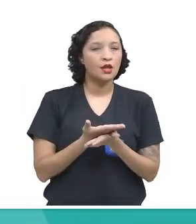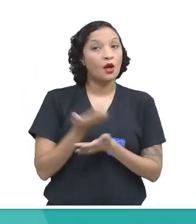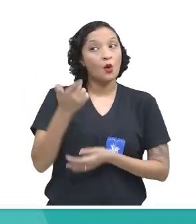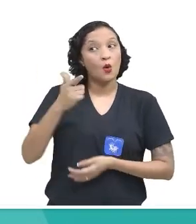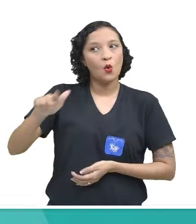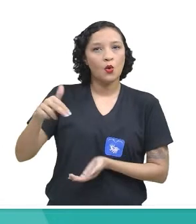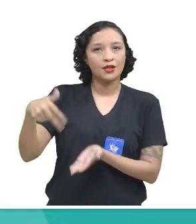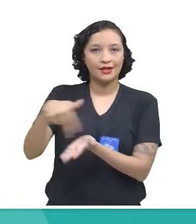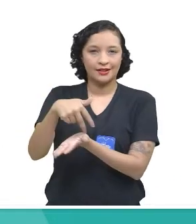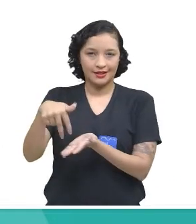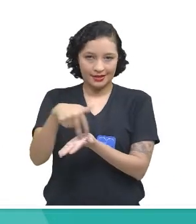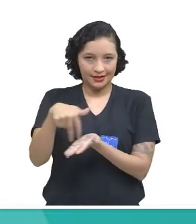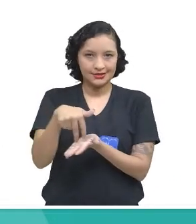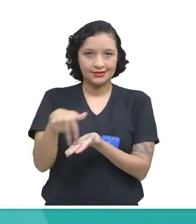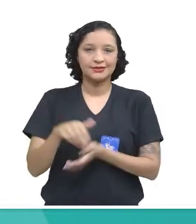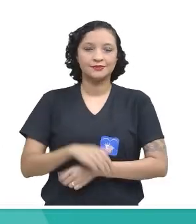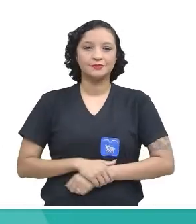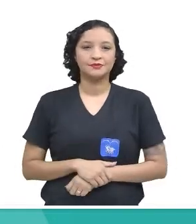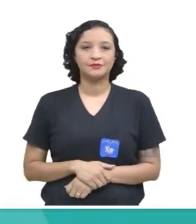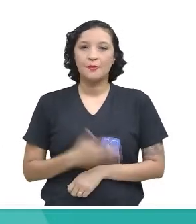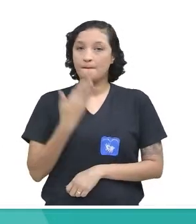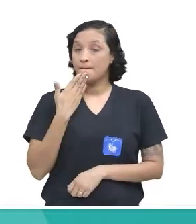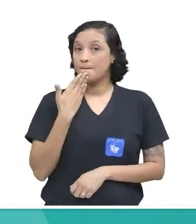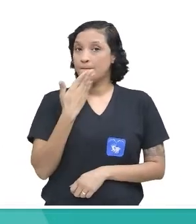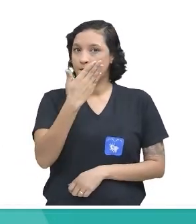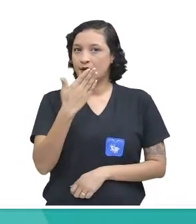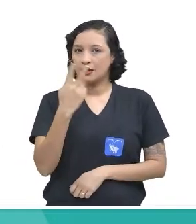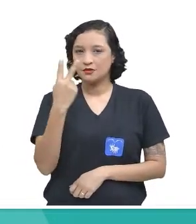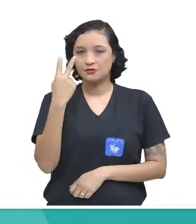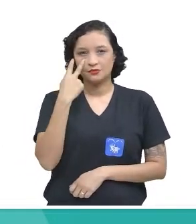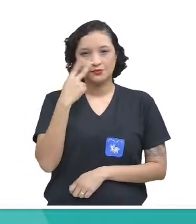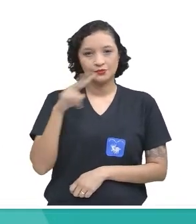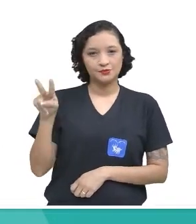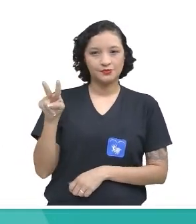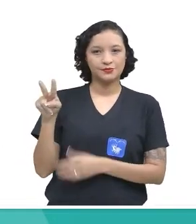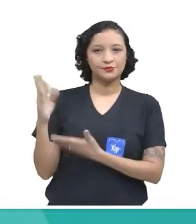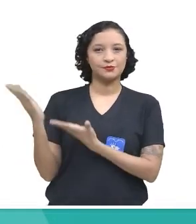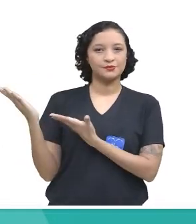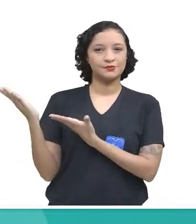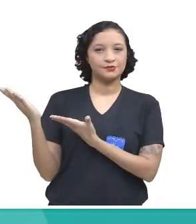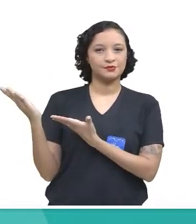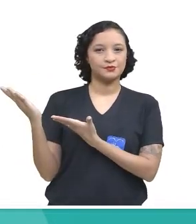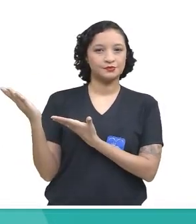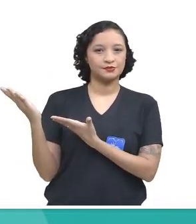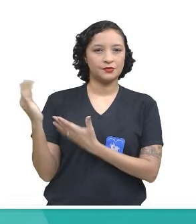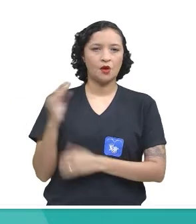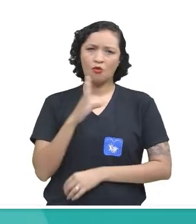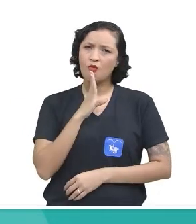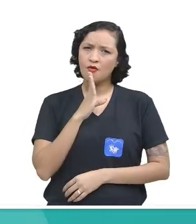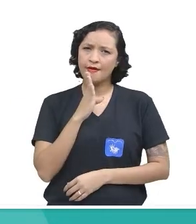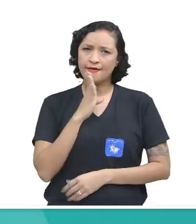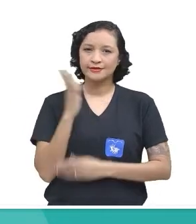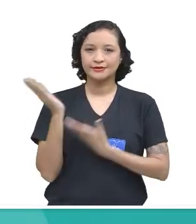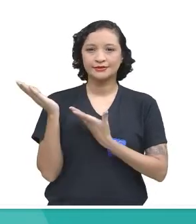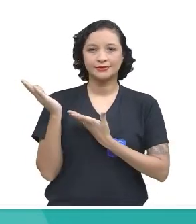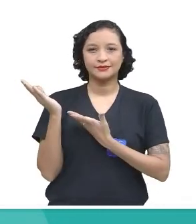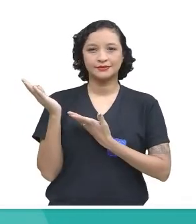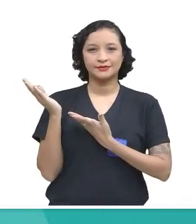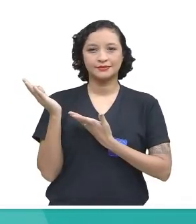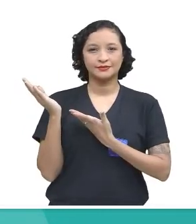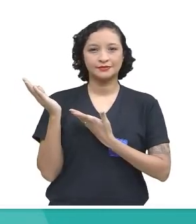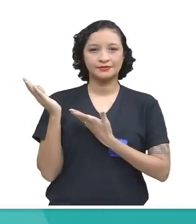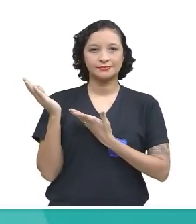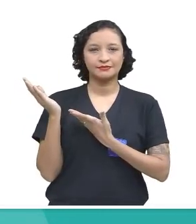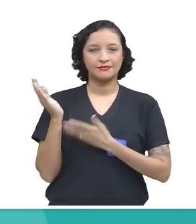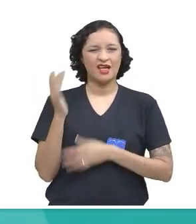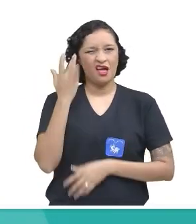mas primeiramente eu peço que vocês olhem aqui o nosso cenário. Vocês conhecem esse local? Acho que